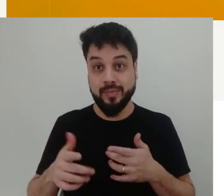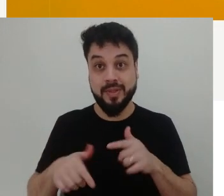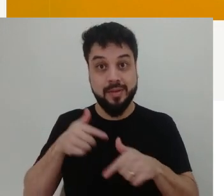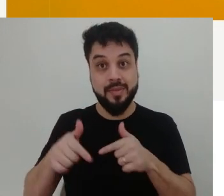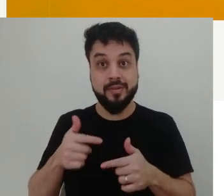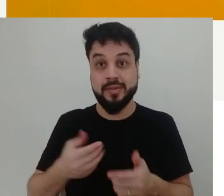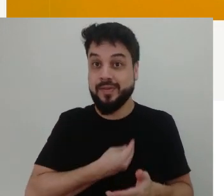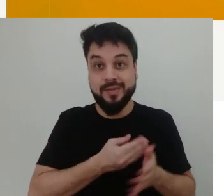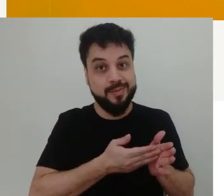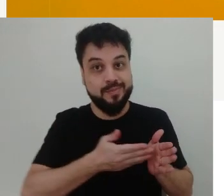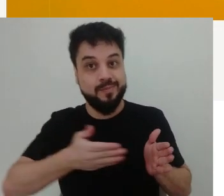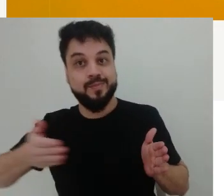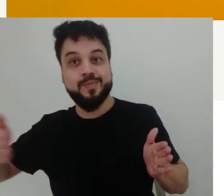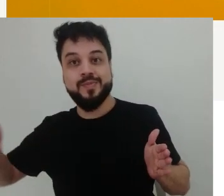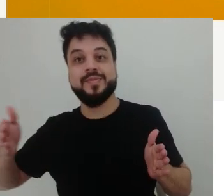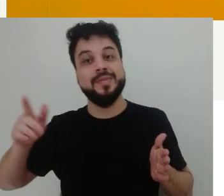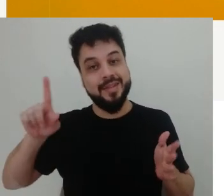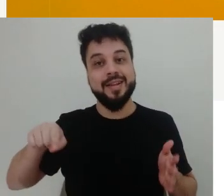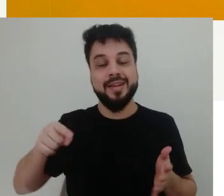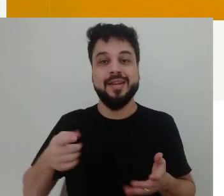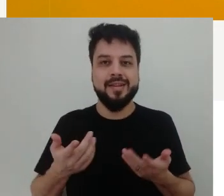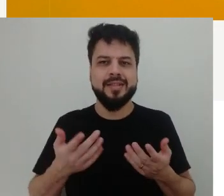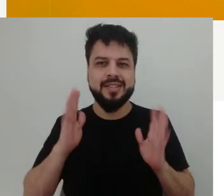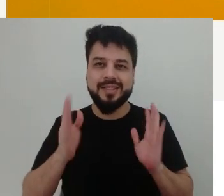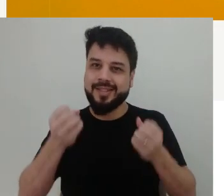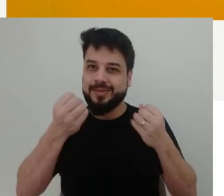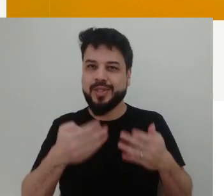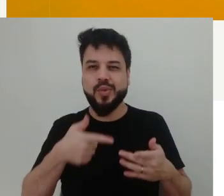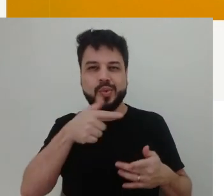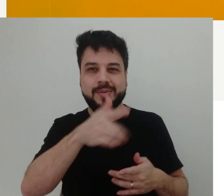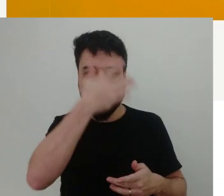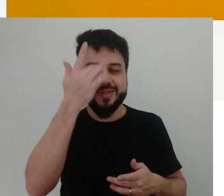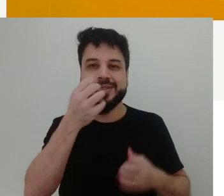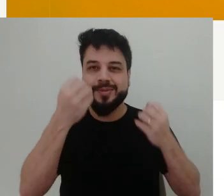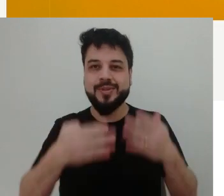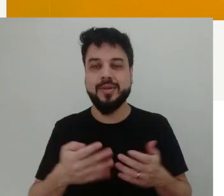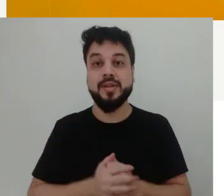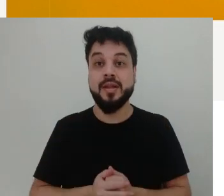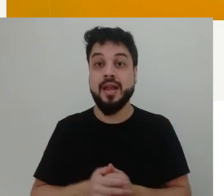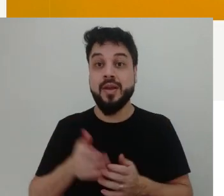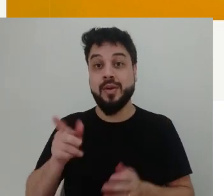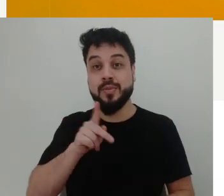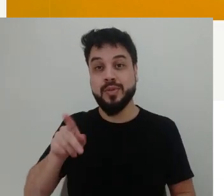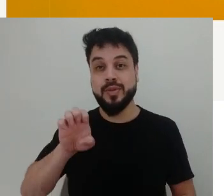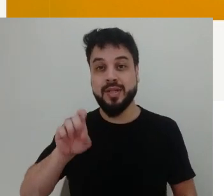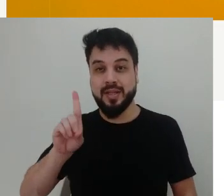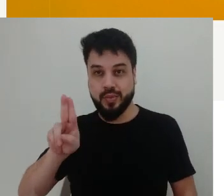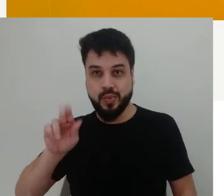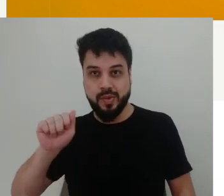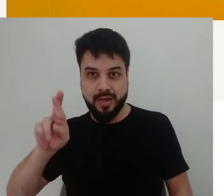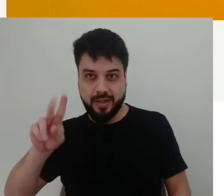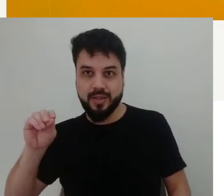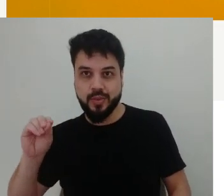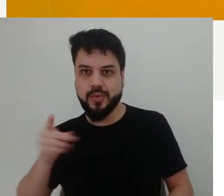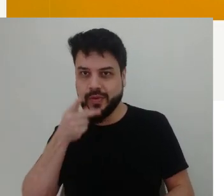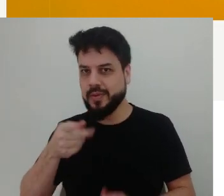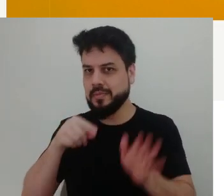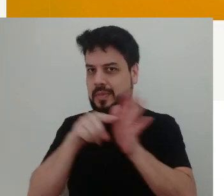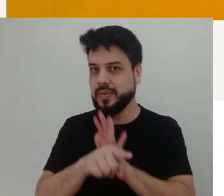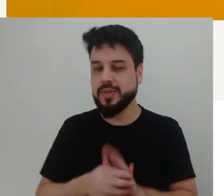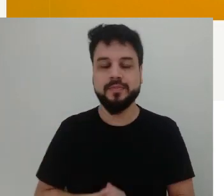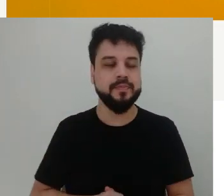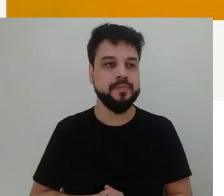Então, já não cabia mais na literatura. Então, a interdisciplinaridade, para mim, é uma escolha e é sair de uma camisa de